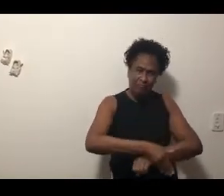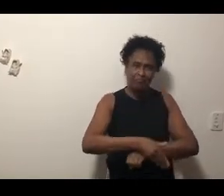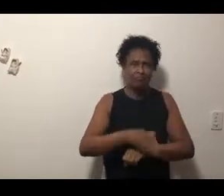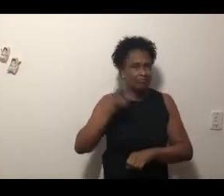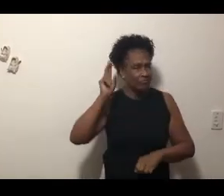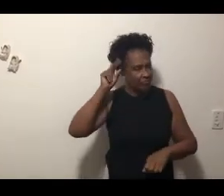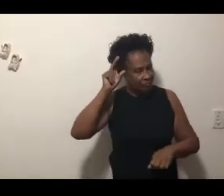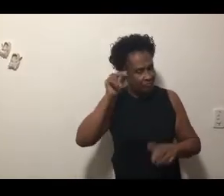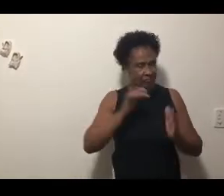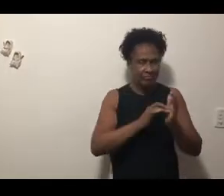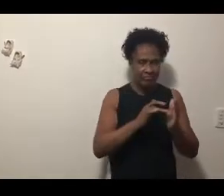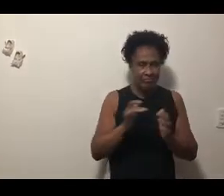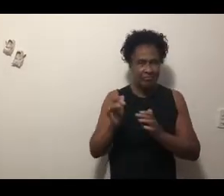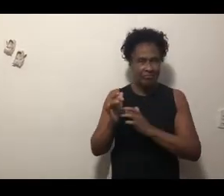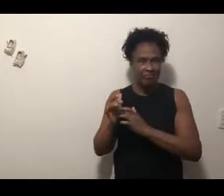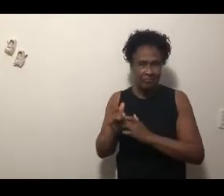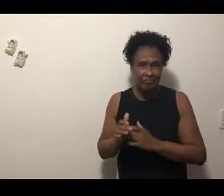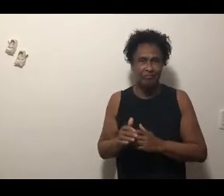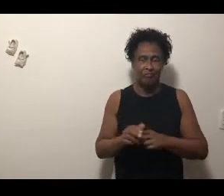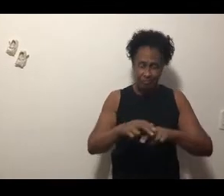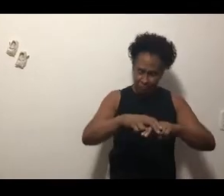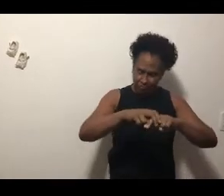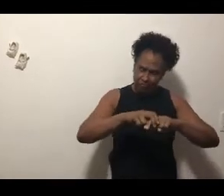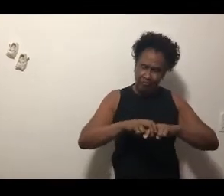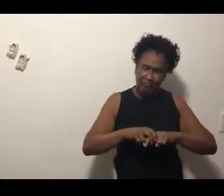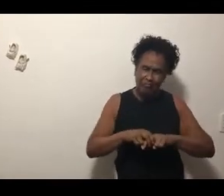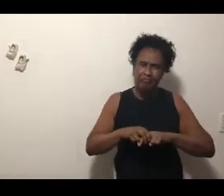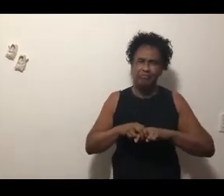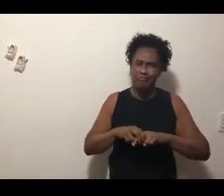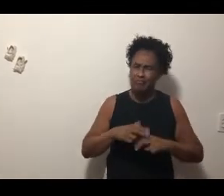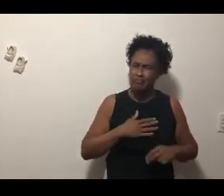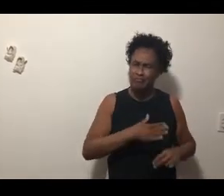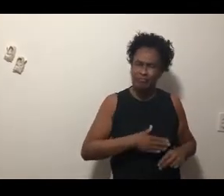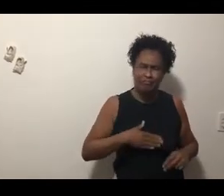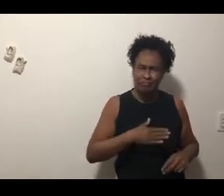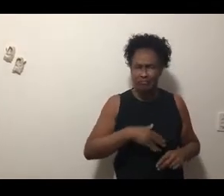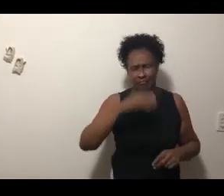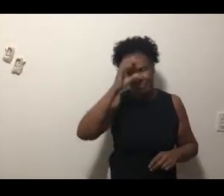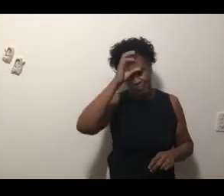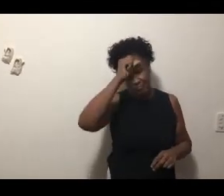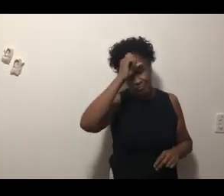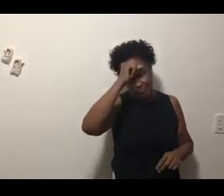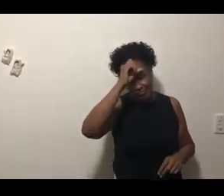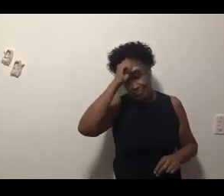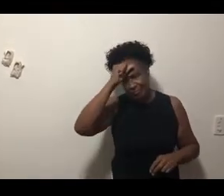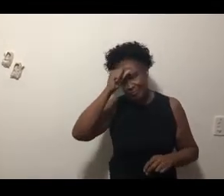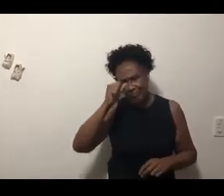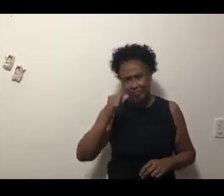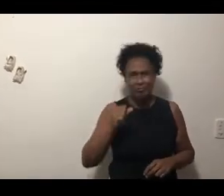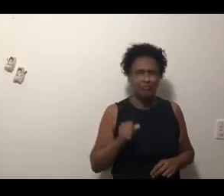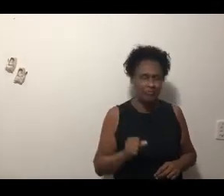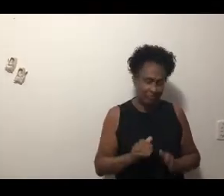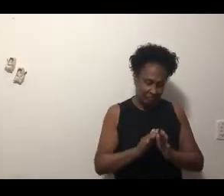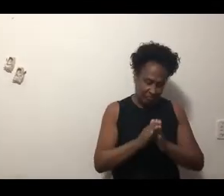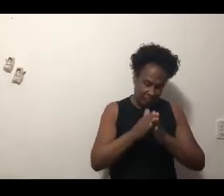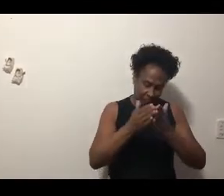histórias de Jesus. E é por isso que eu gosto de escutar